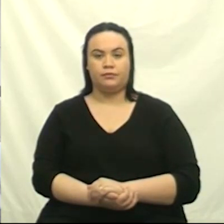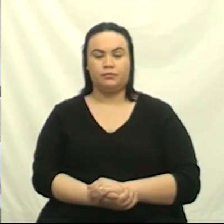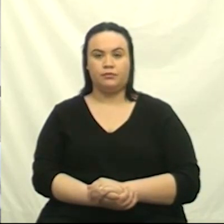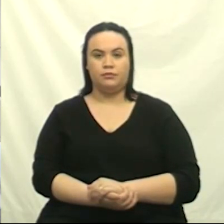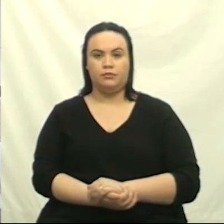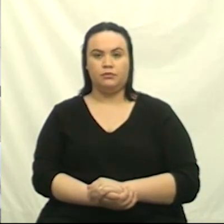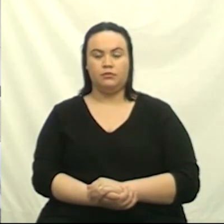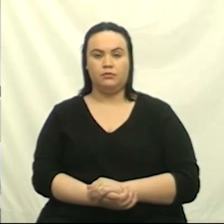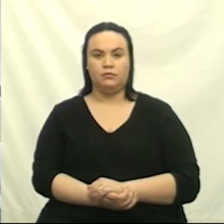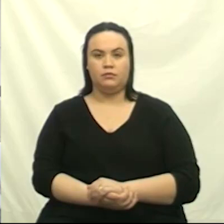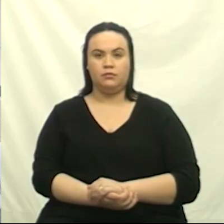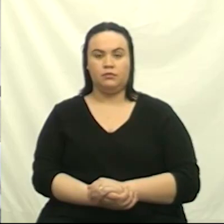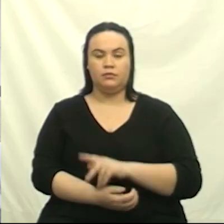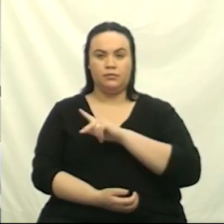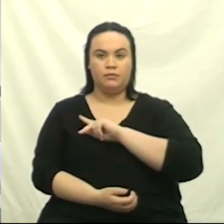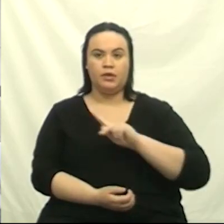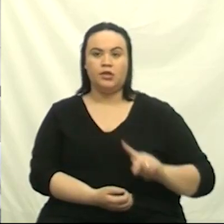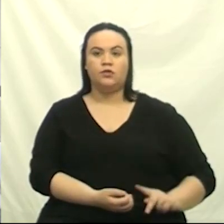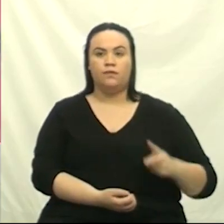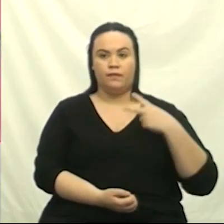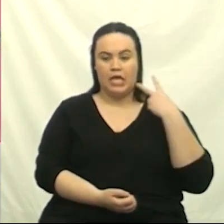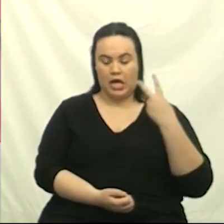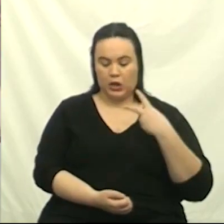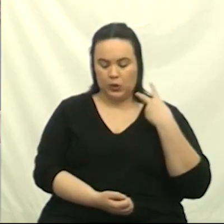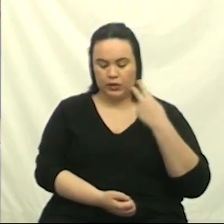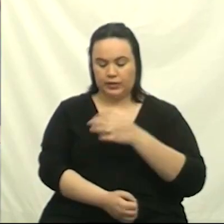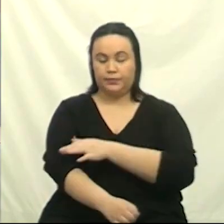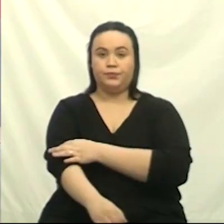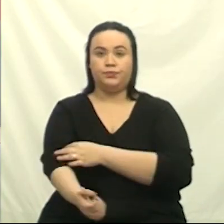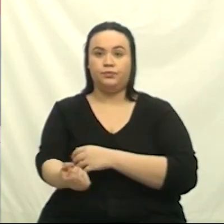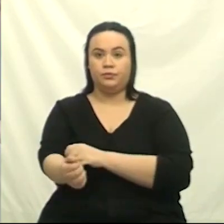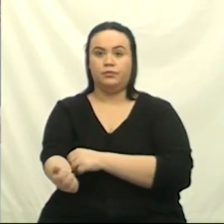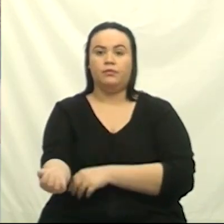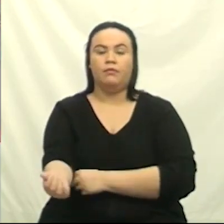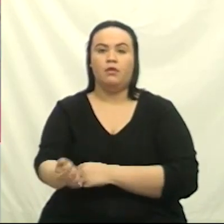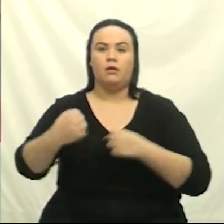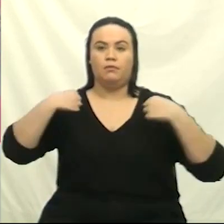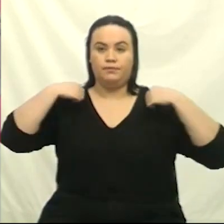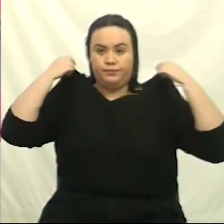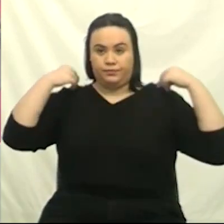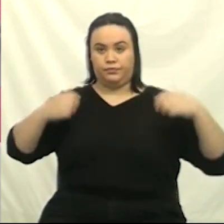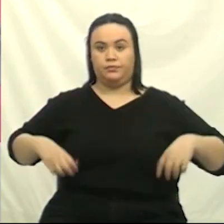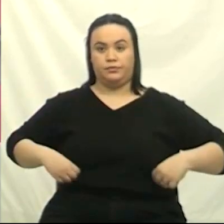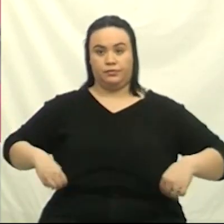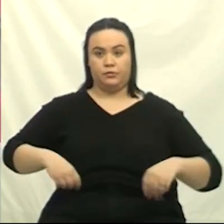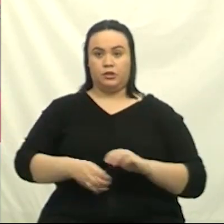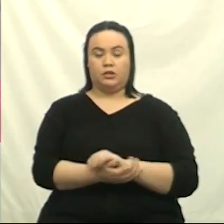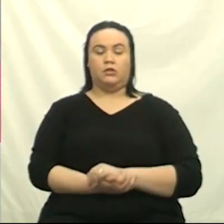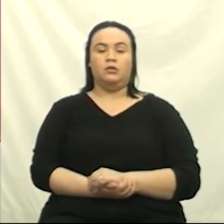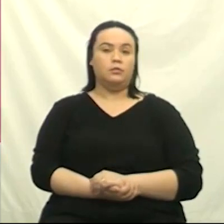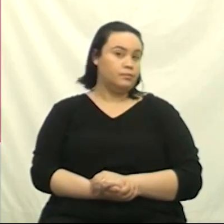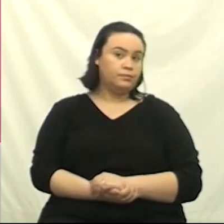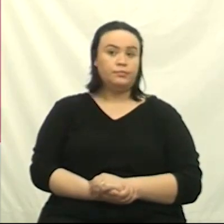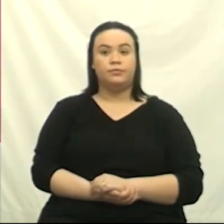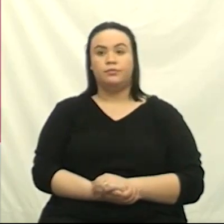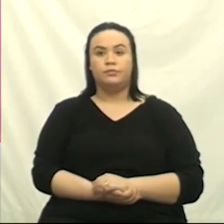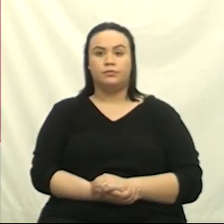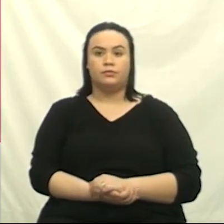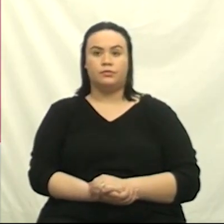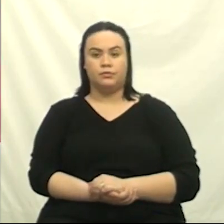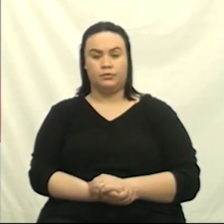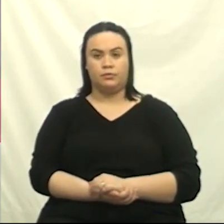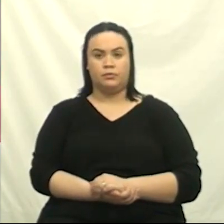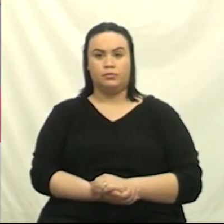Senhor presidente senhores vereadores vereadoras ao público aqui presente é uma grande